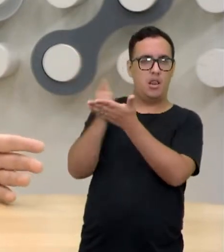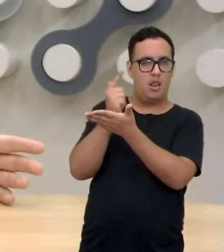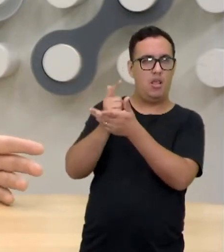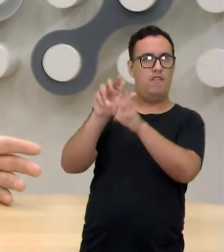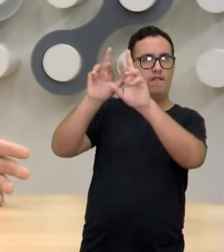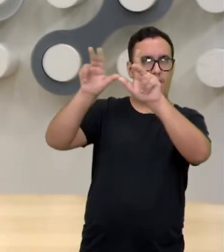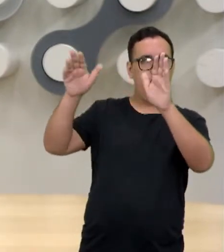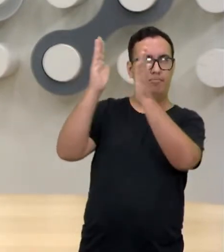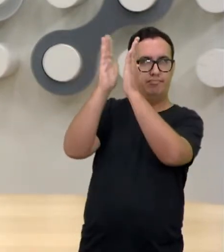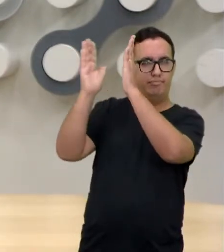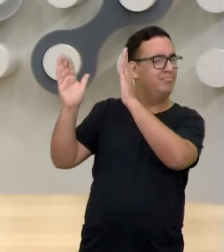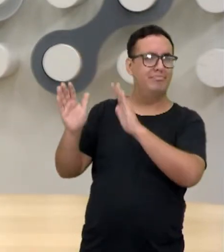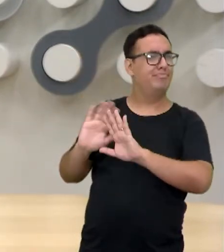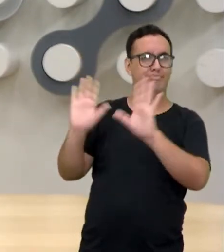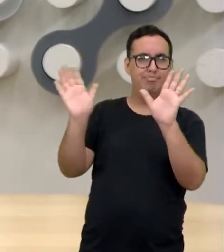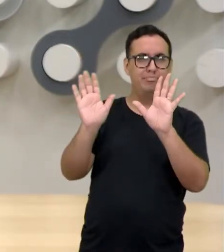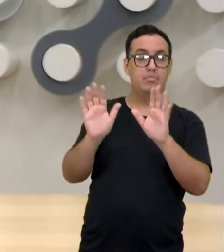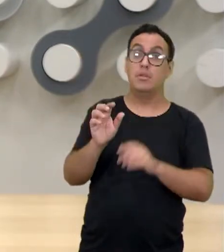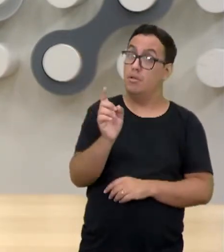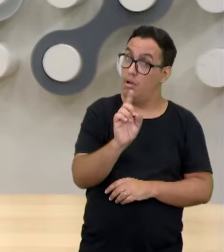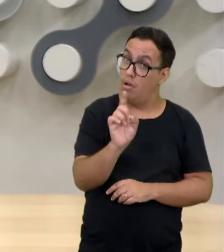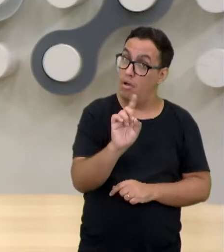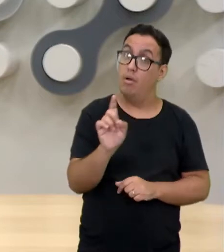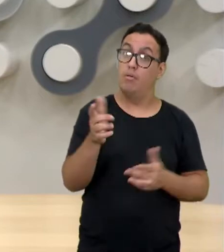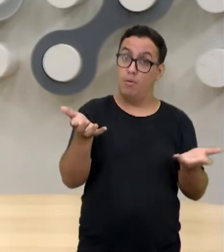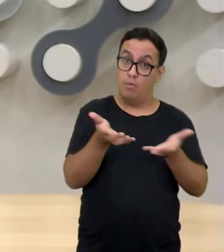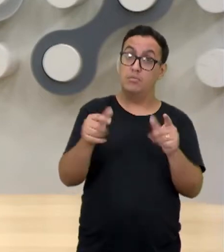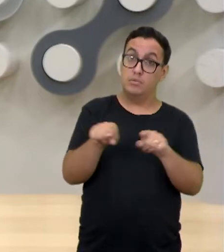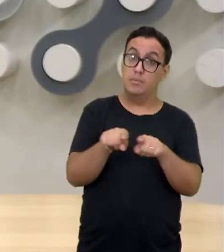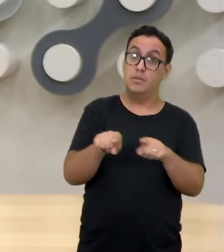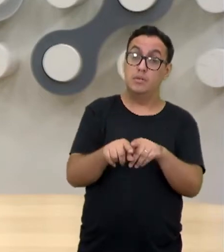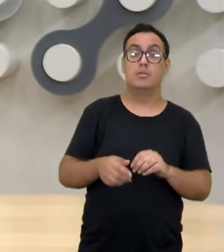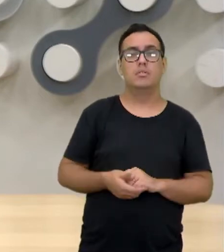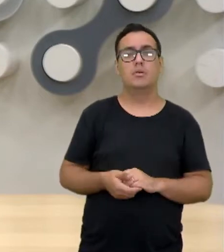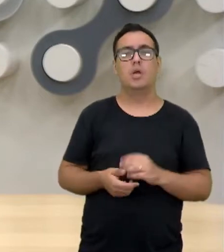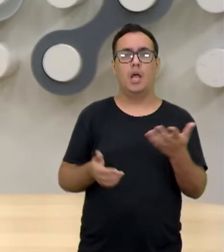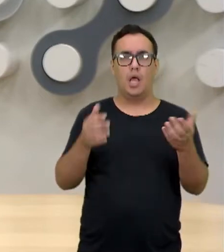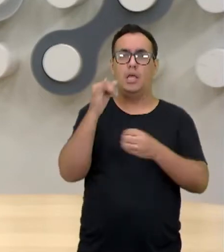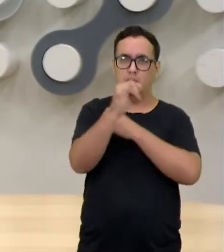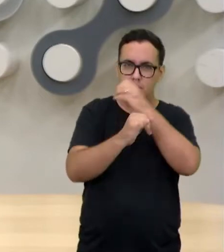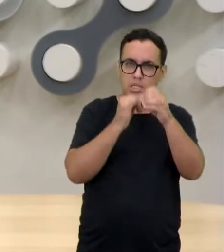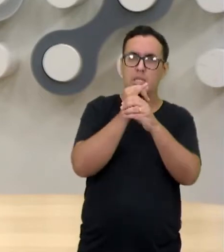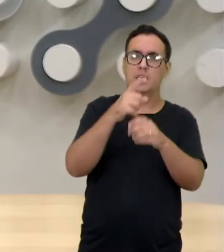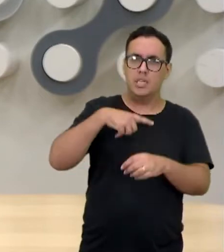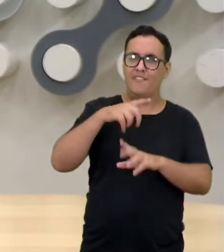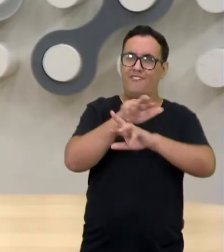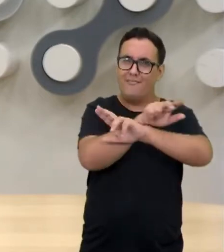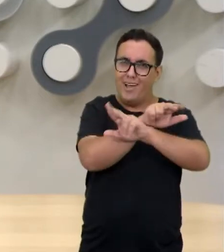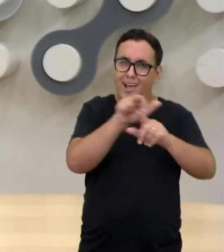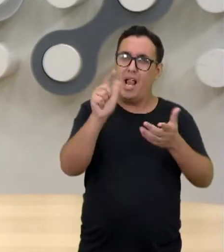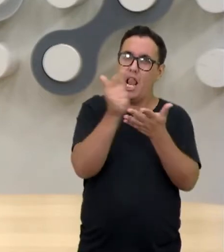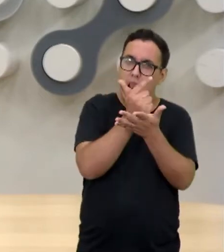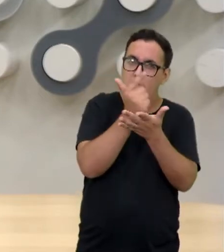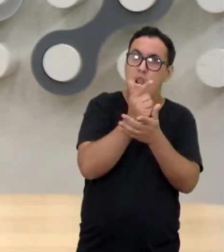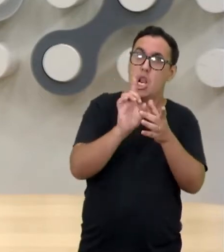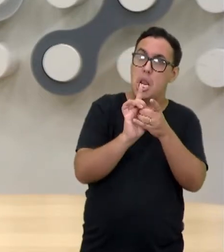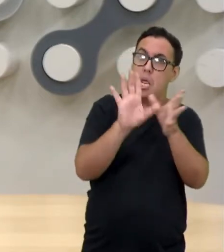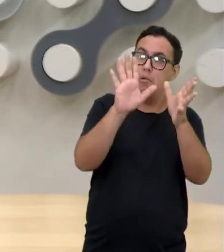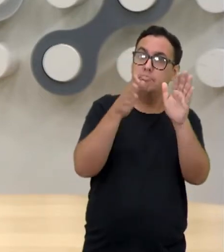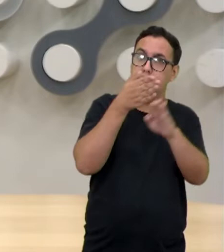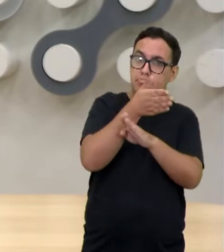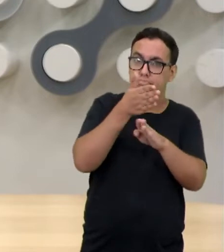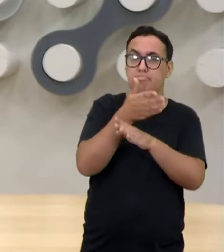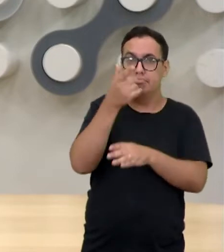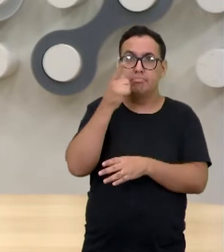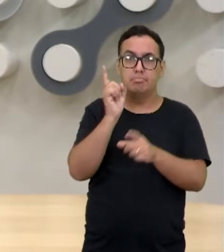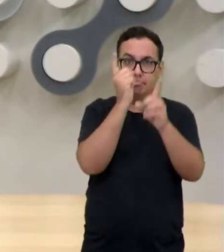por exemplo, né? Pelo contrário, hoje na internet a gente dispõe de uma grande quantidade de livros disponíveis para